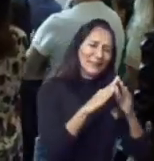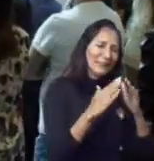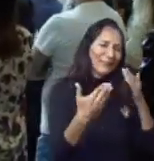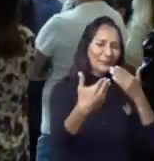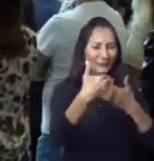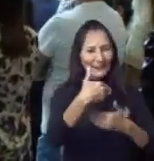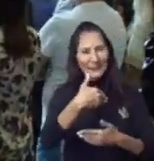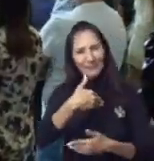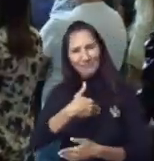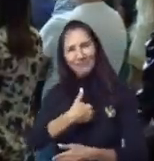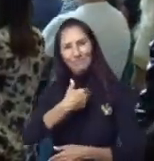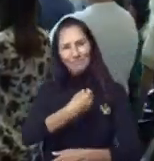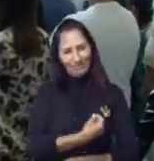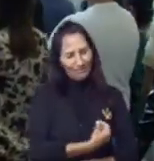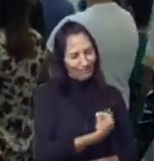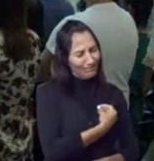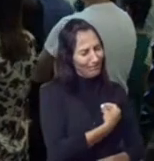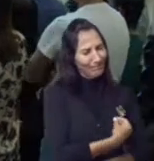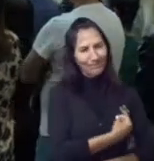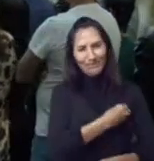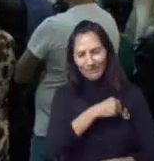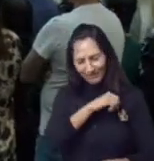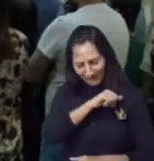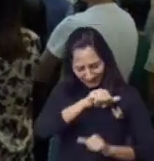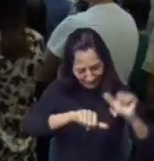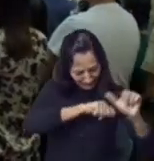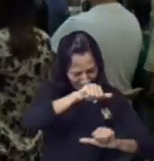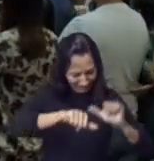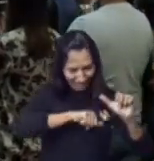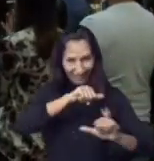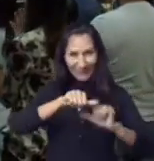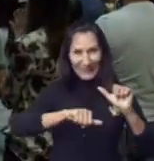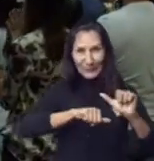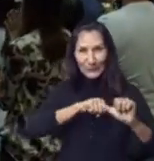na minha vida. Abre as mãos assim.